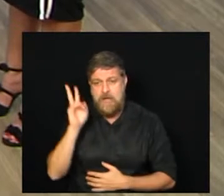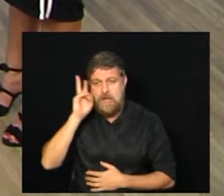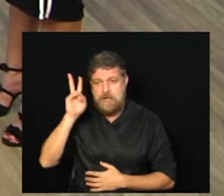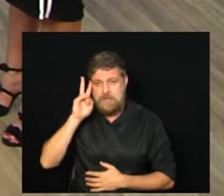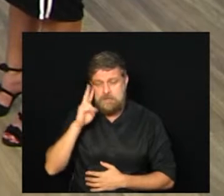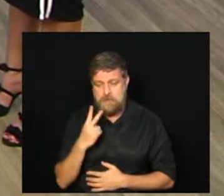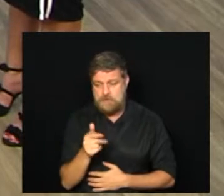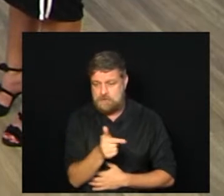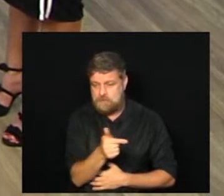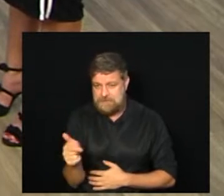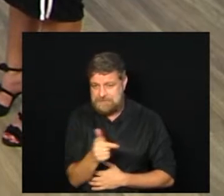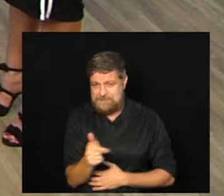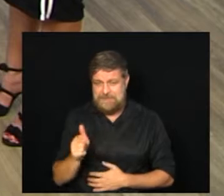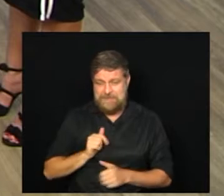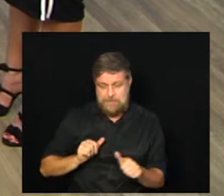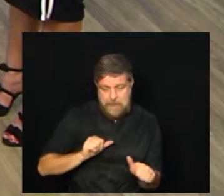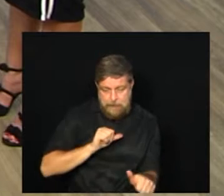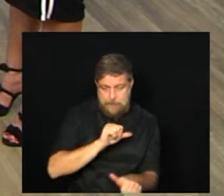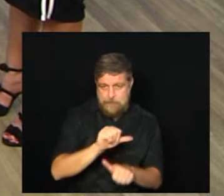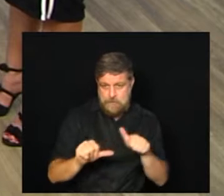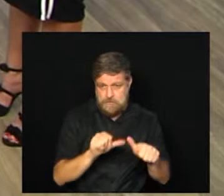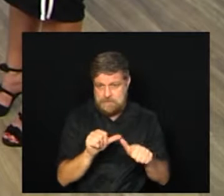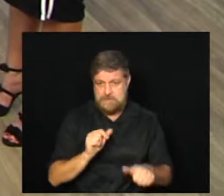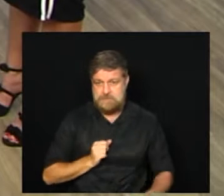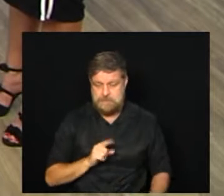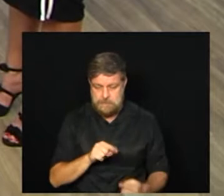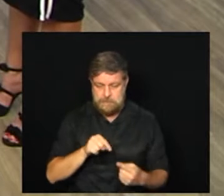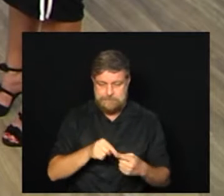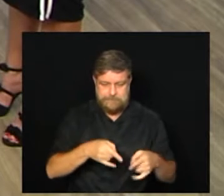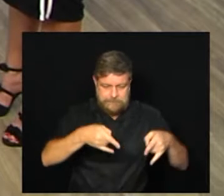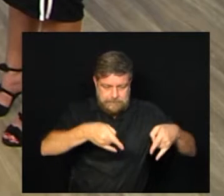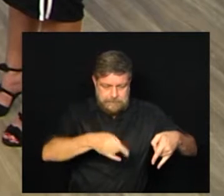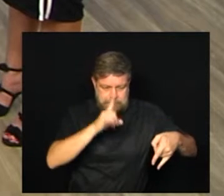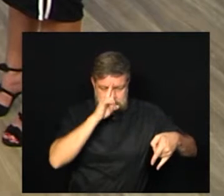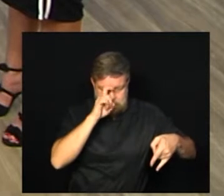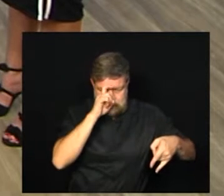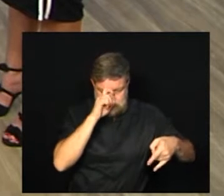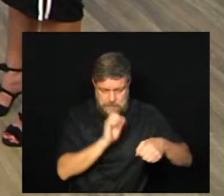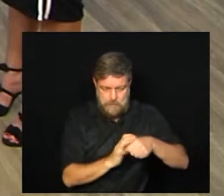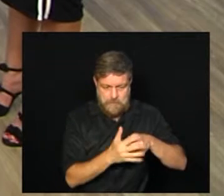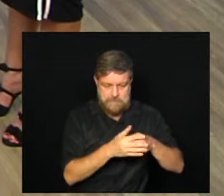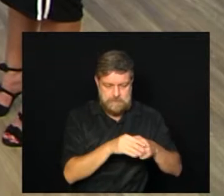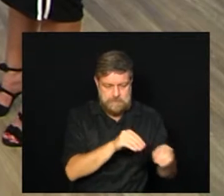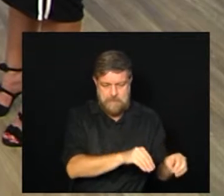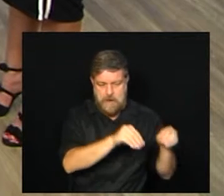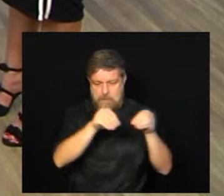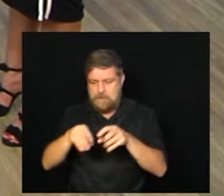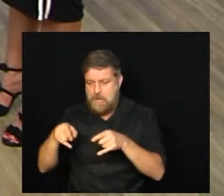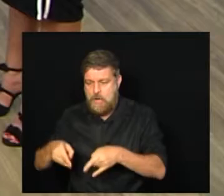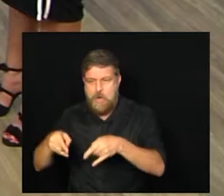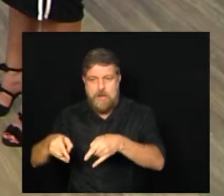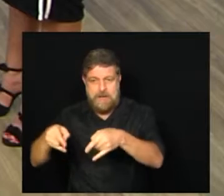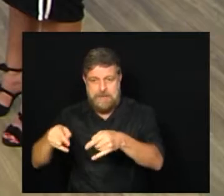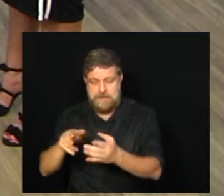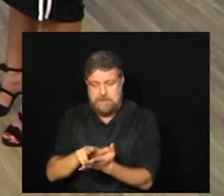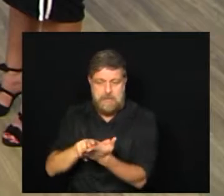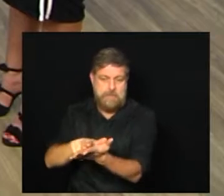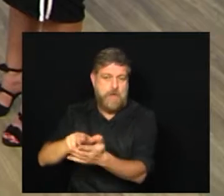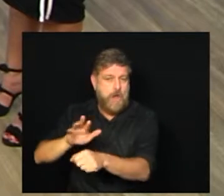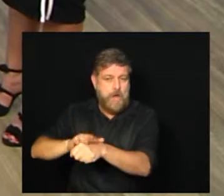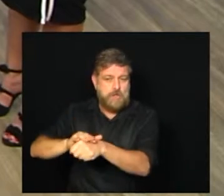aí uma movimentação para a conversão de leitos de UTI Covid para leitos de UTI para